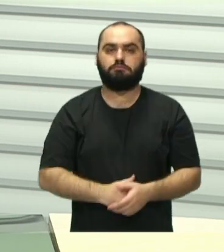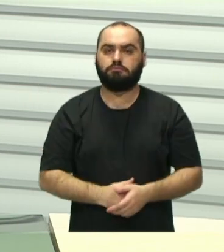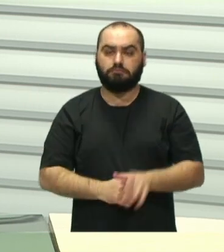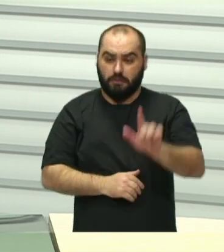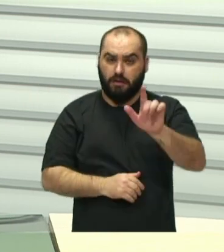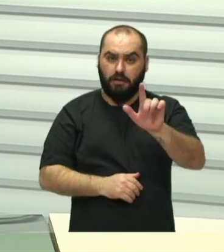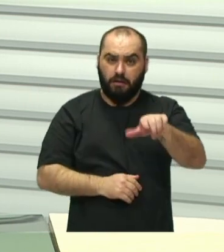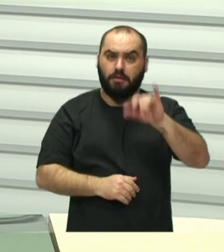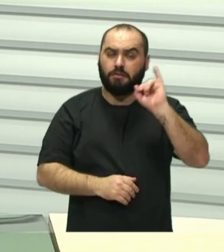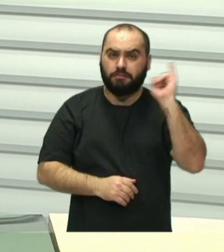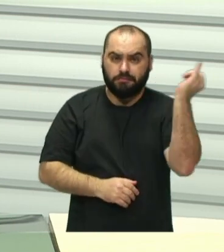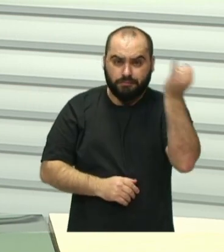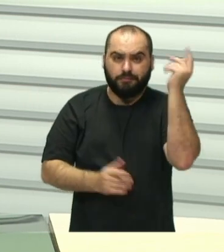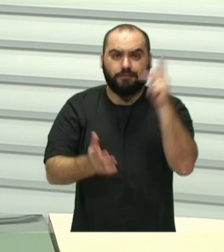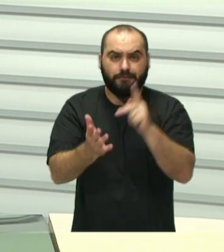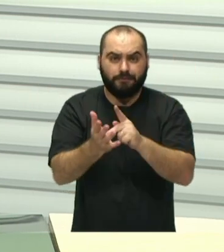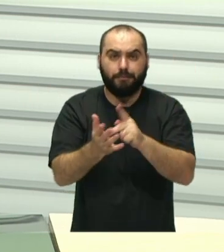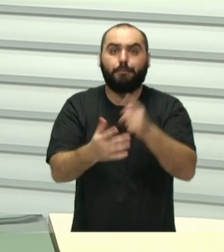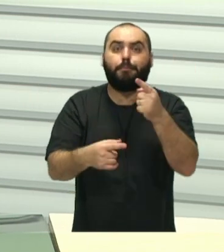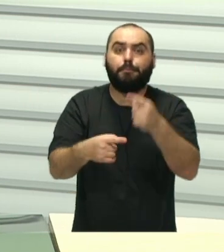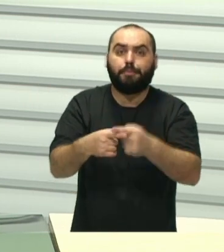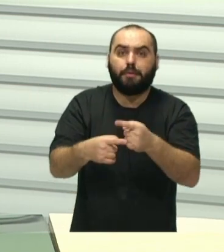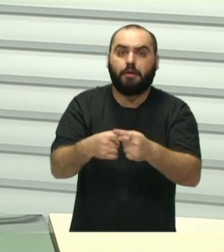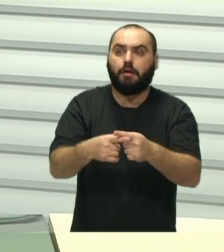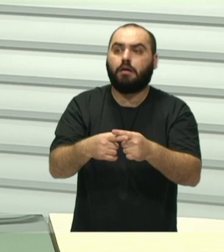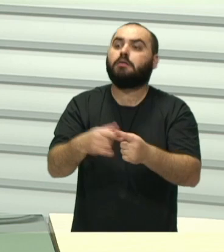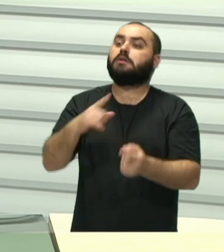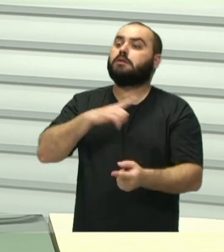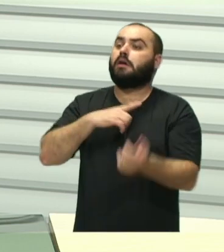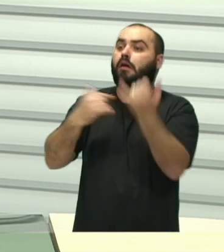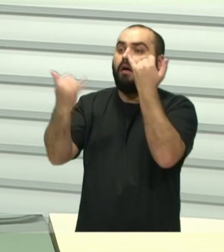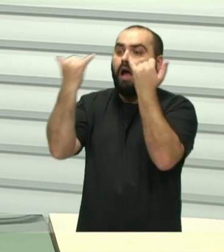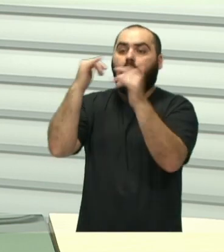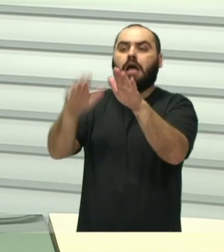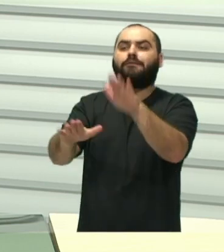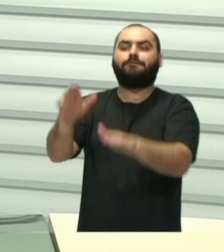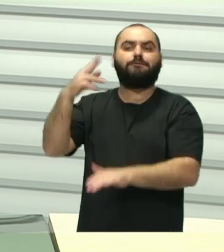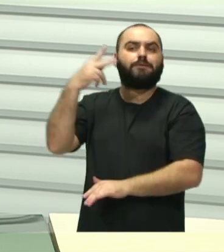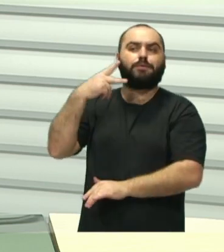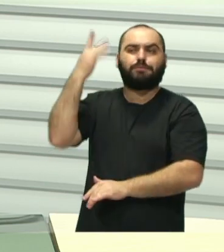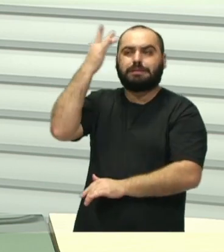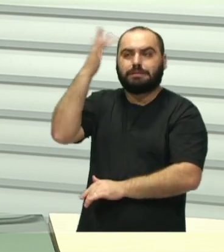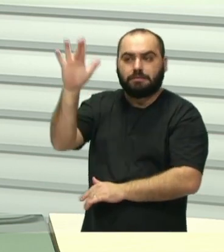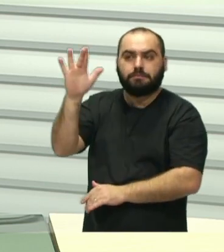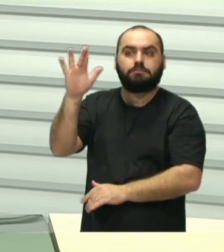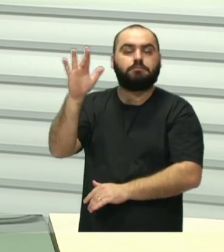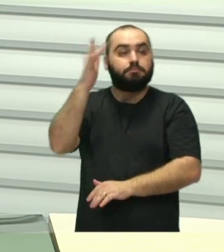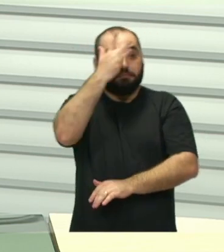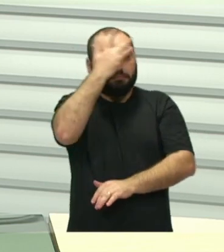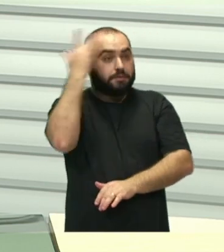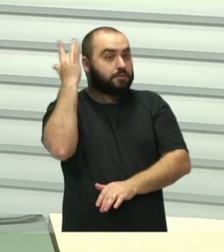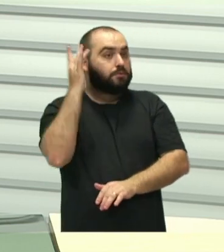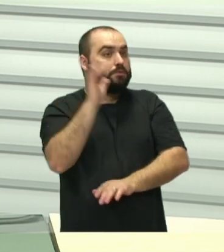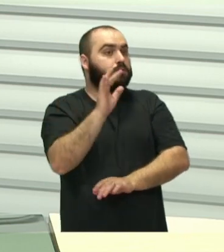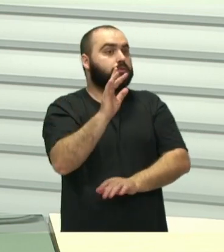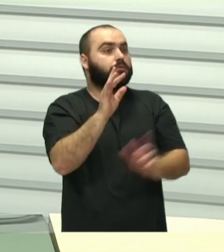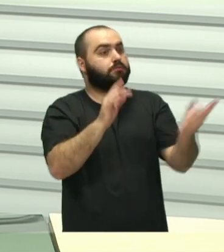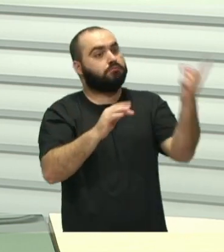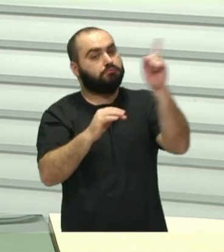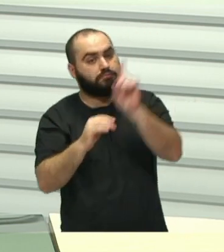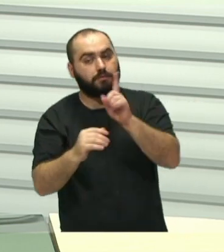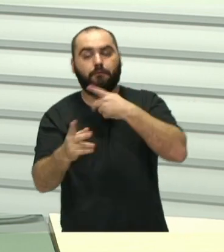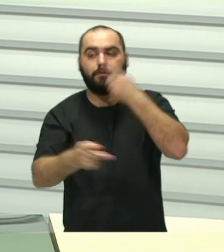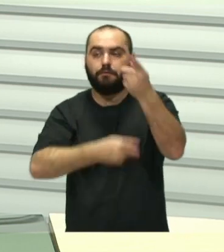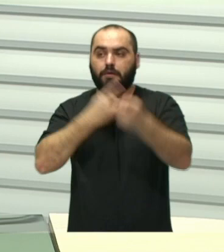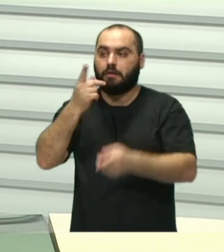porque ele acaba trazendo informações que às vezes os vereadores não conheciam acaba trazendo um projeto um programa que a